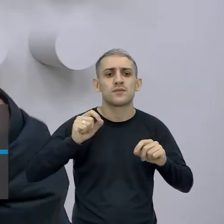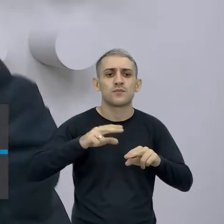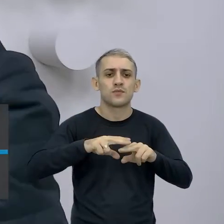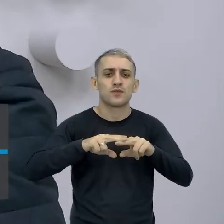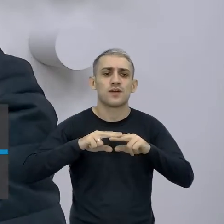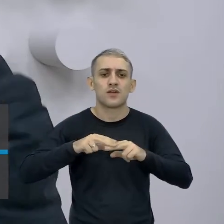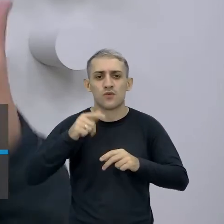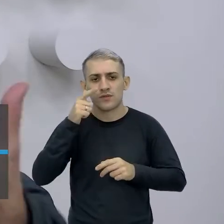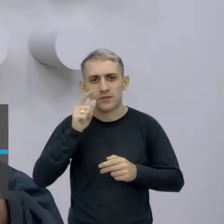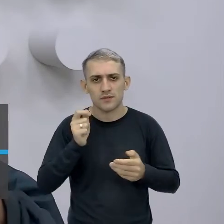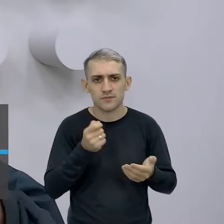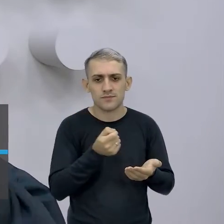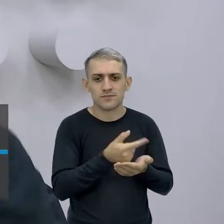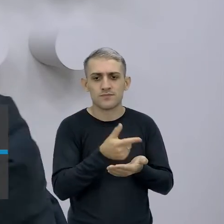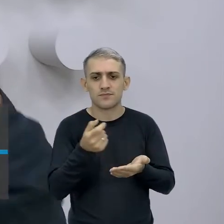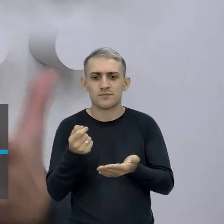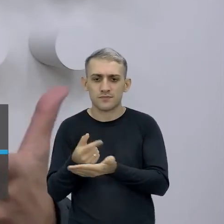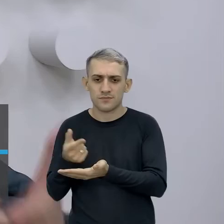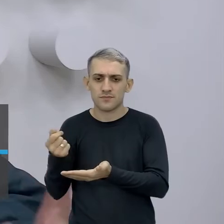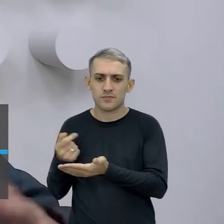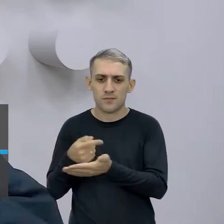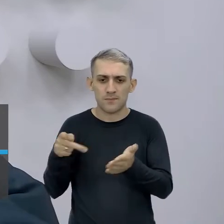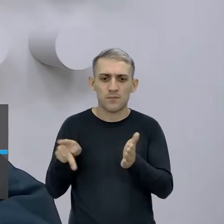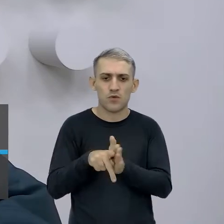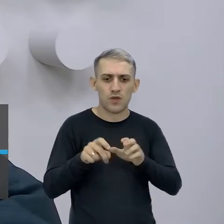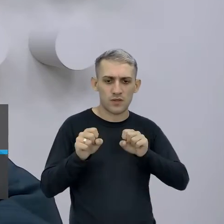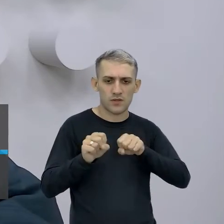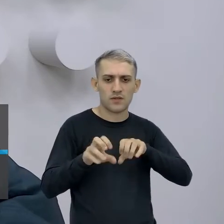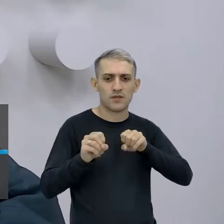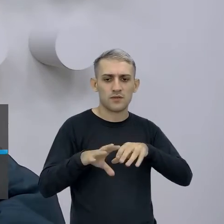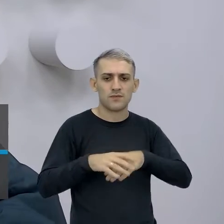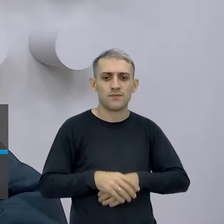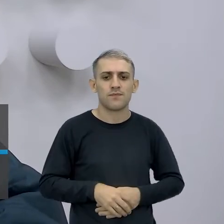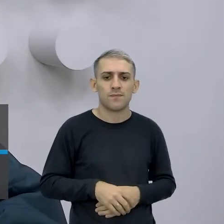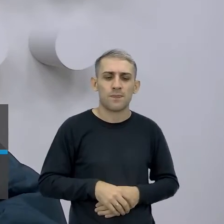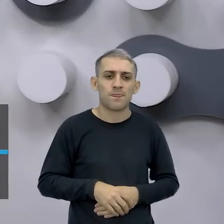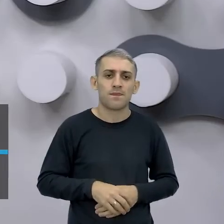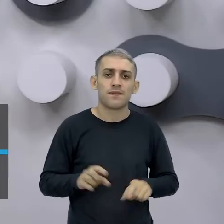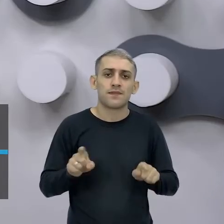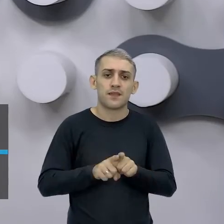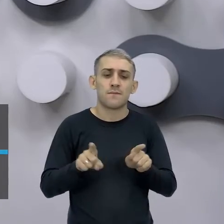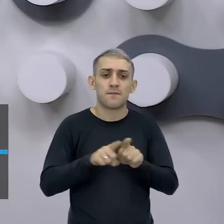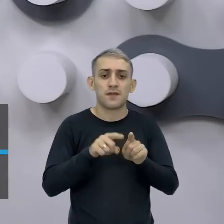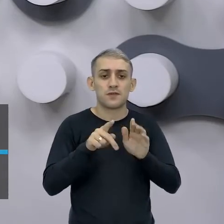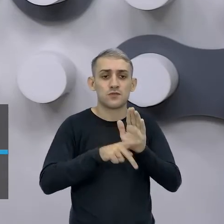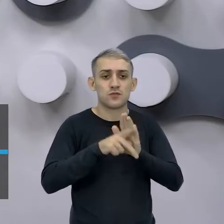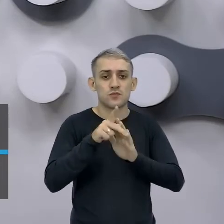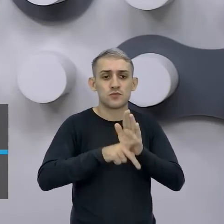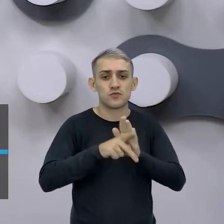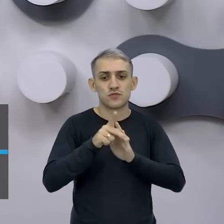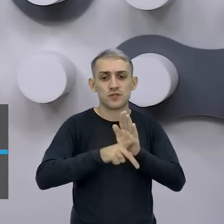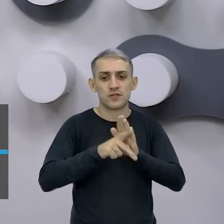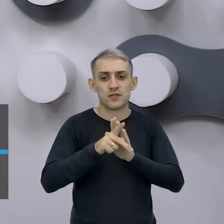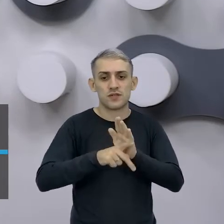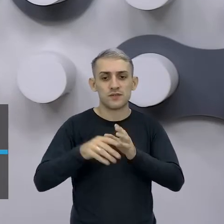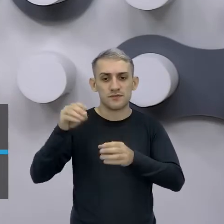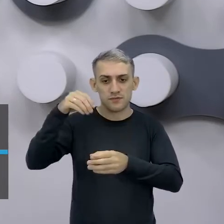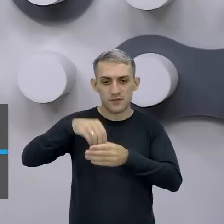porque investiram maciçamente na educação. Né? Na educação e num projeto nacional